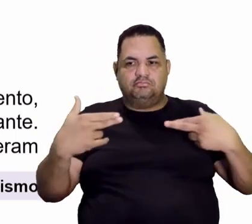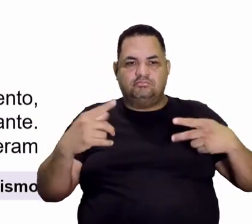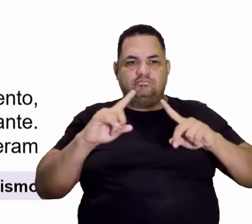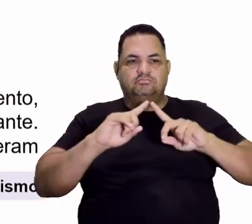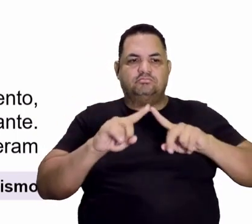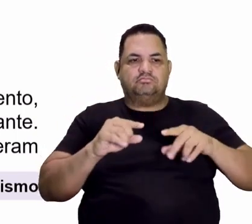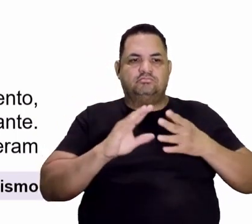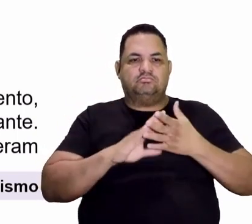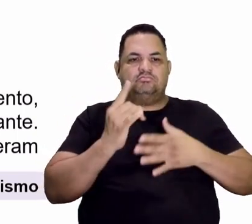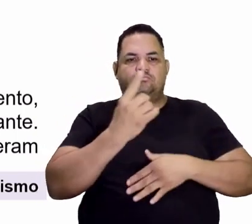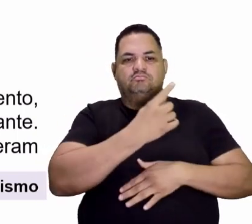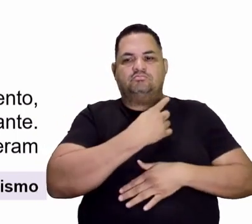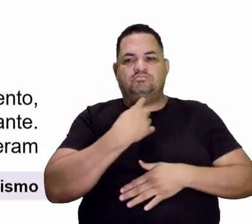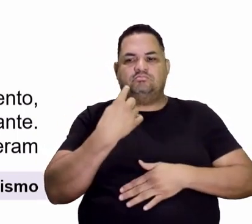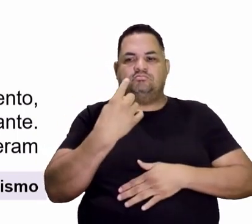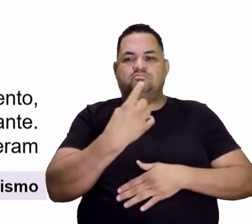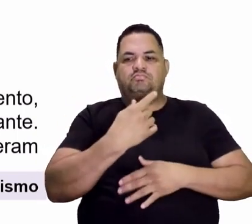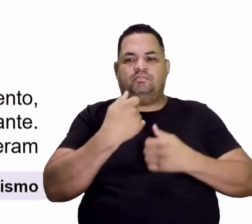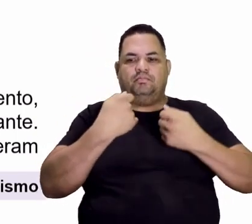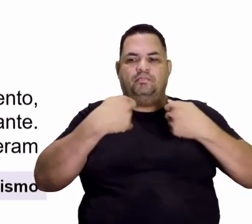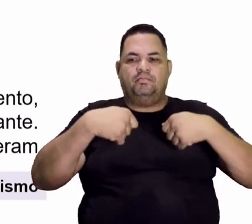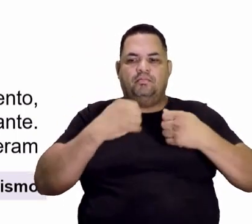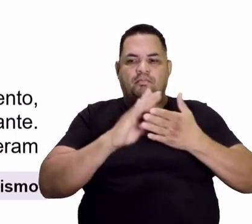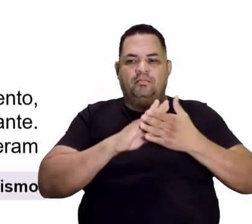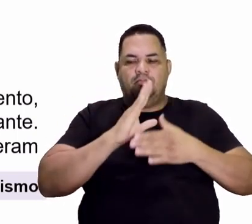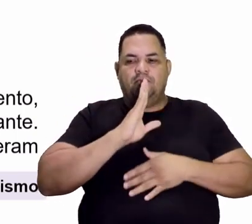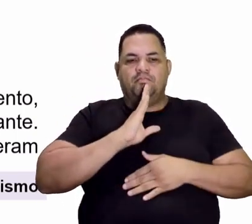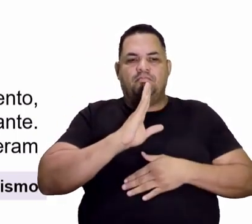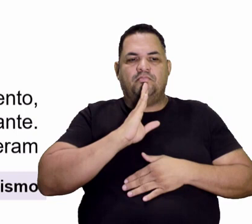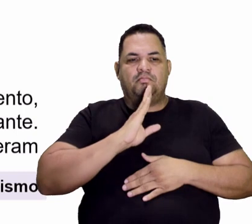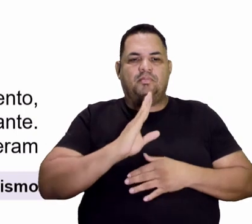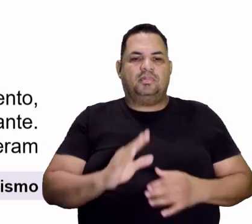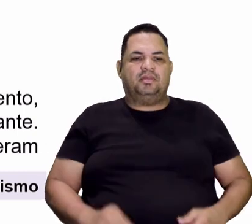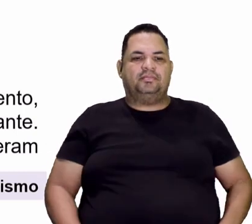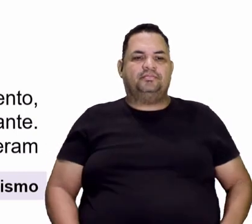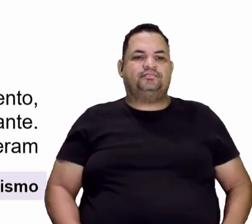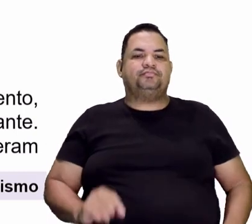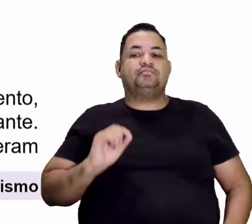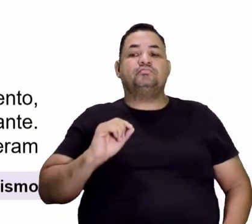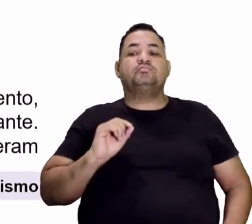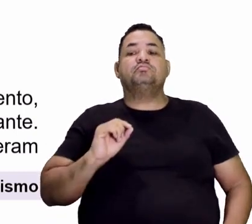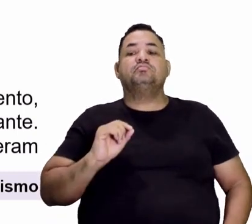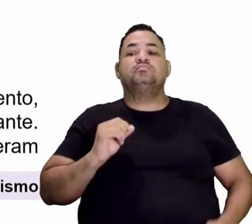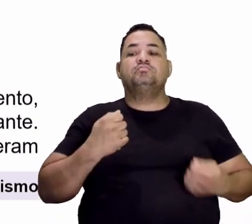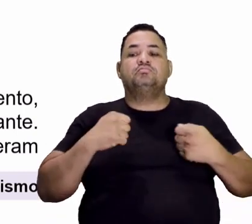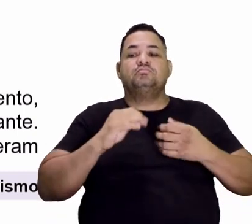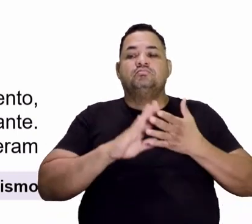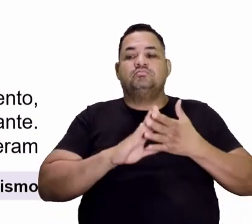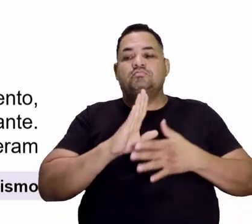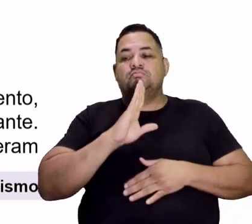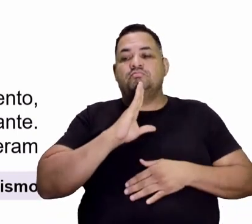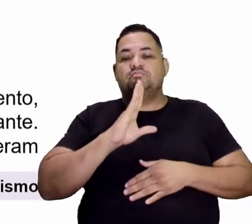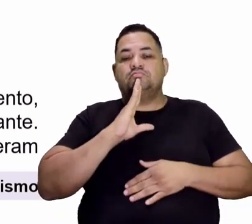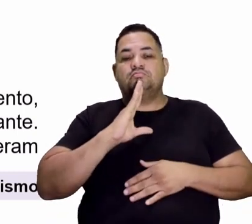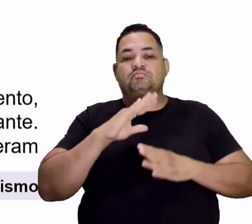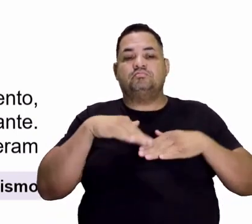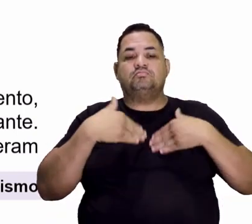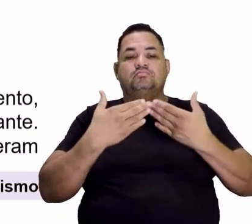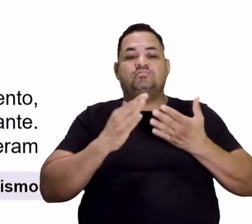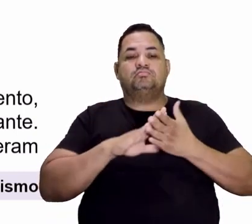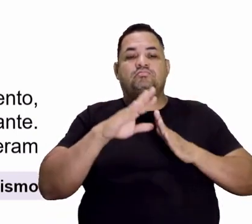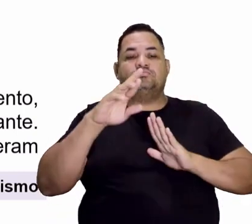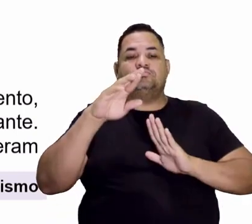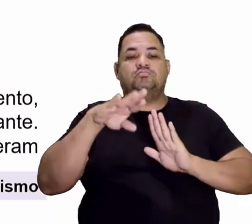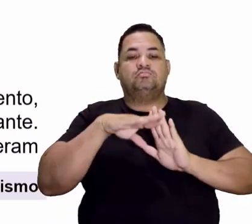mas se nós, podemos conhecê-las. O que é possível conhecer? Qual é